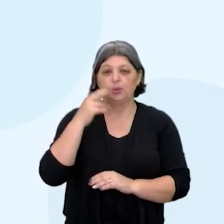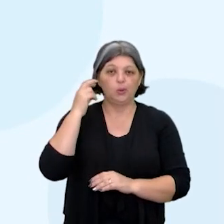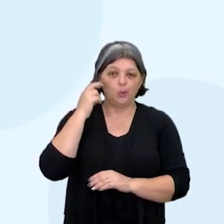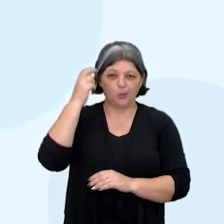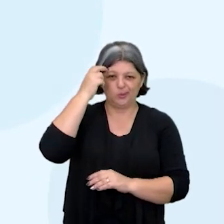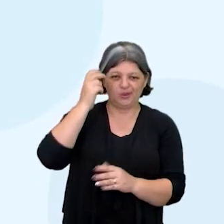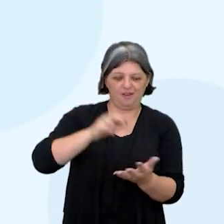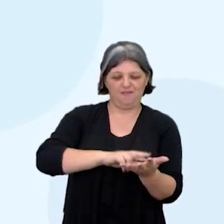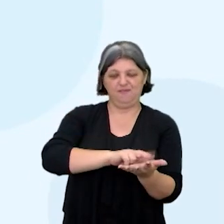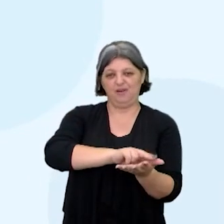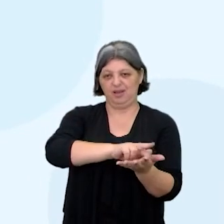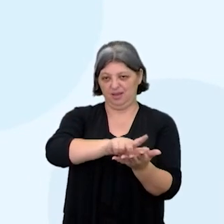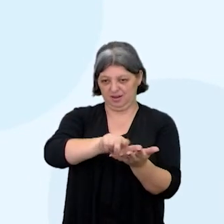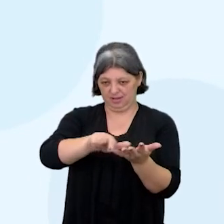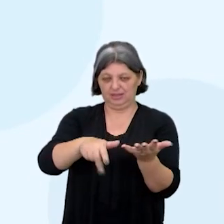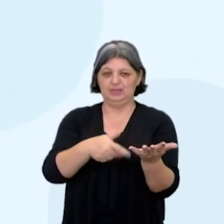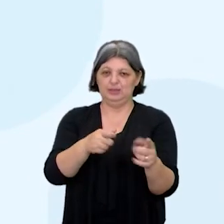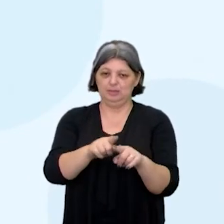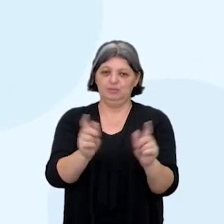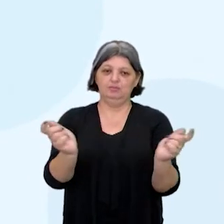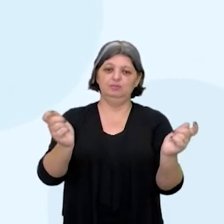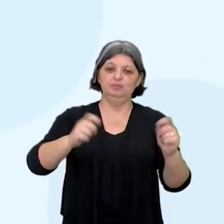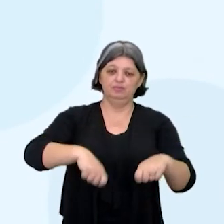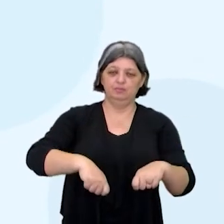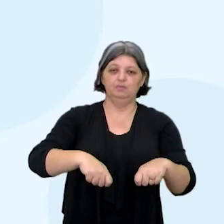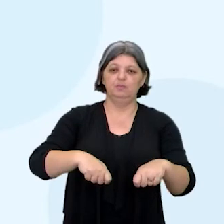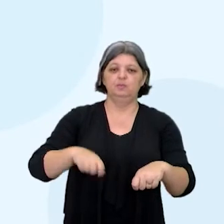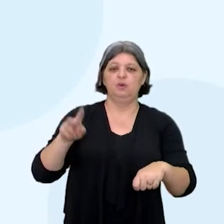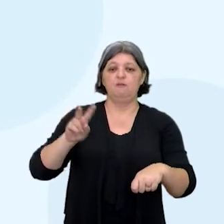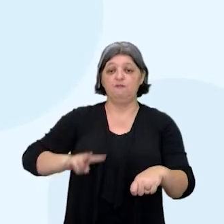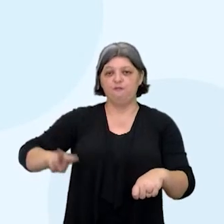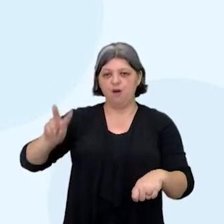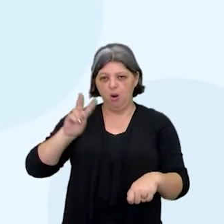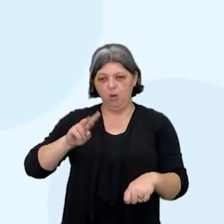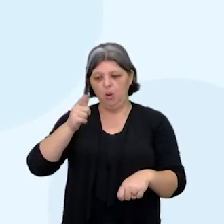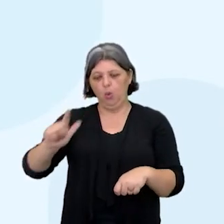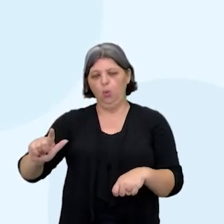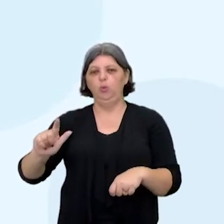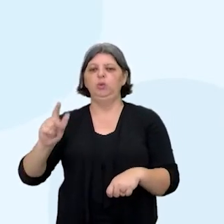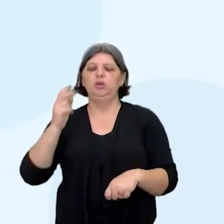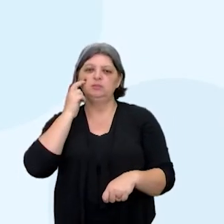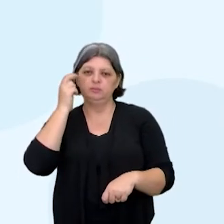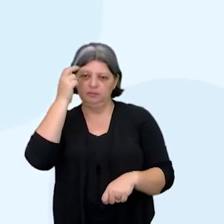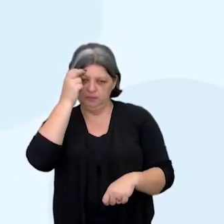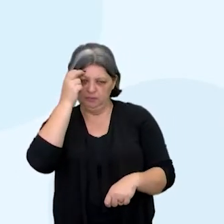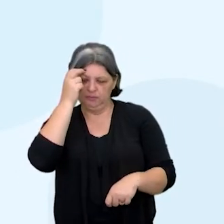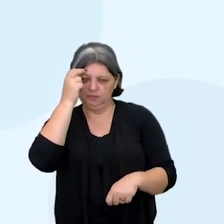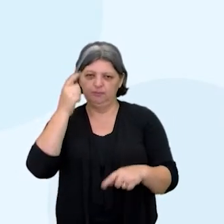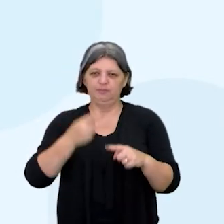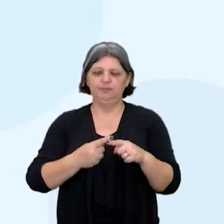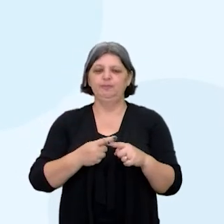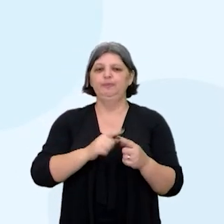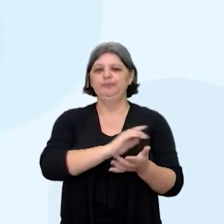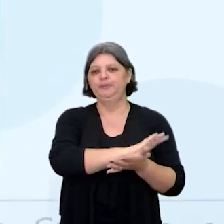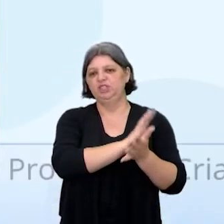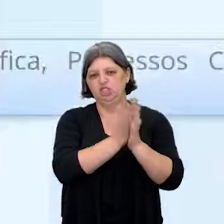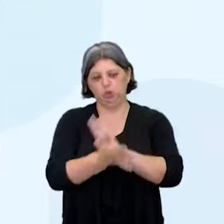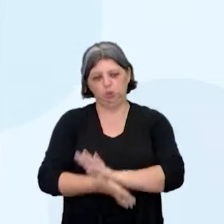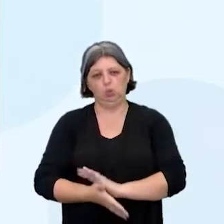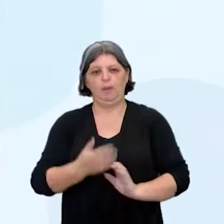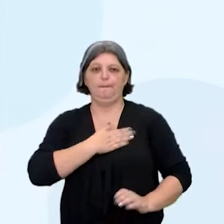nós tenhamos a oportunidade, além de valorizar as outras culturas, eliminar os preconceitos.